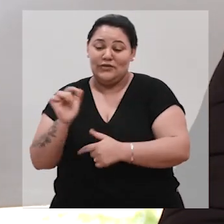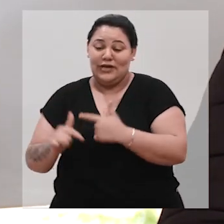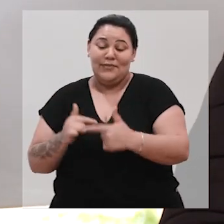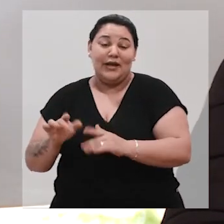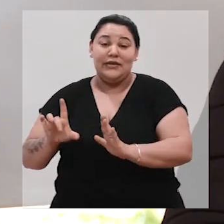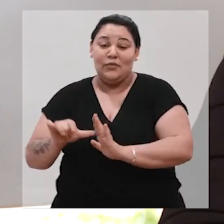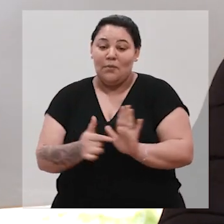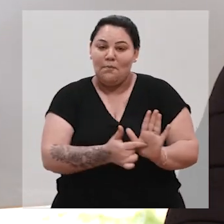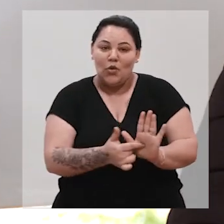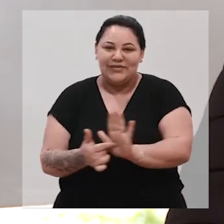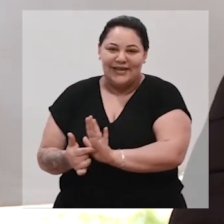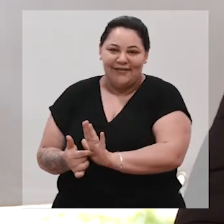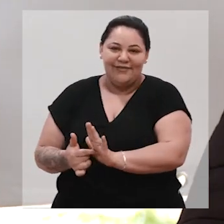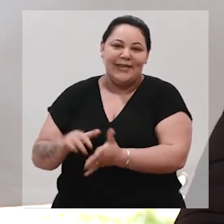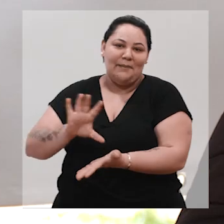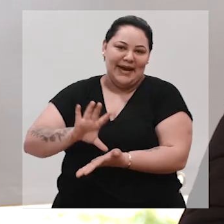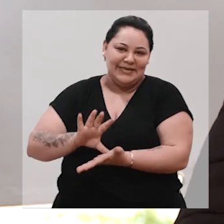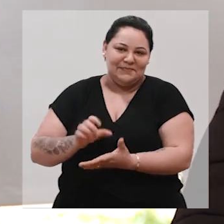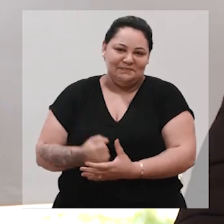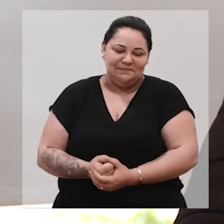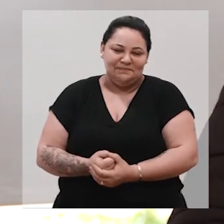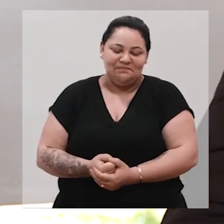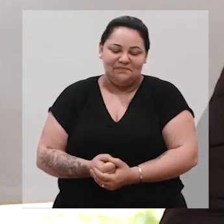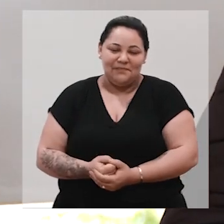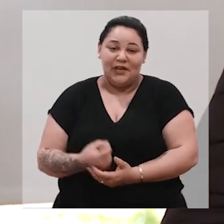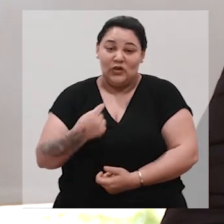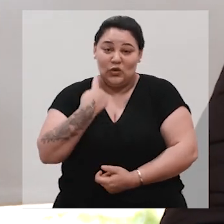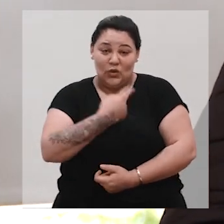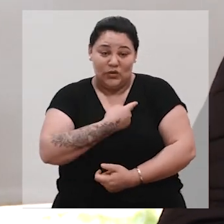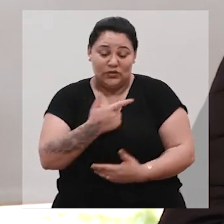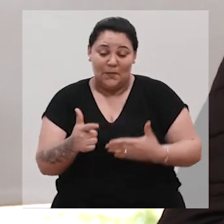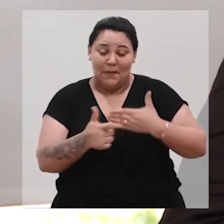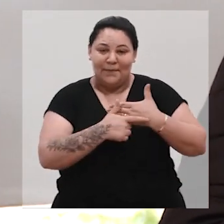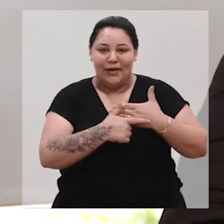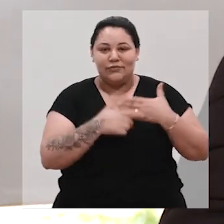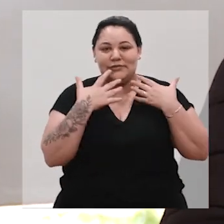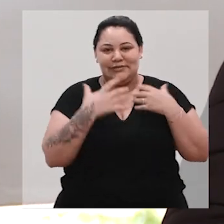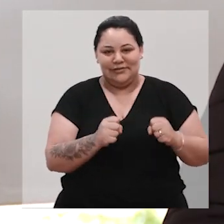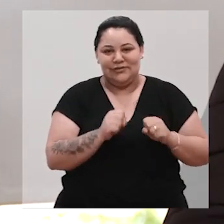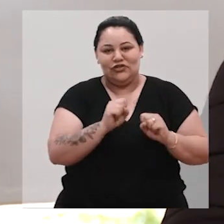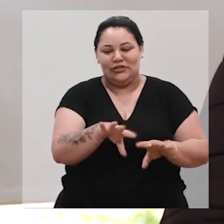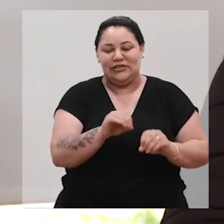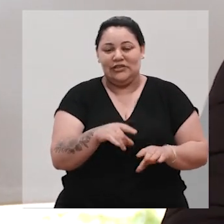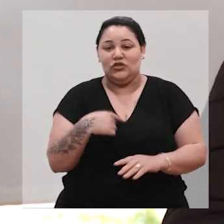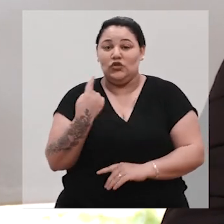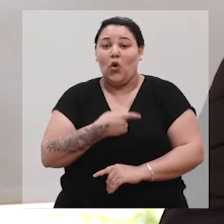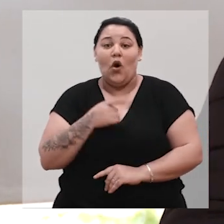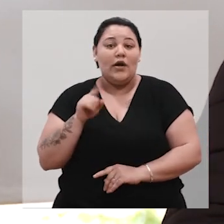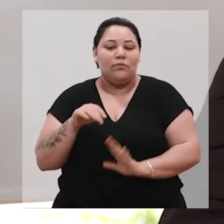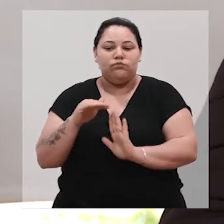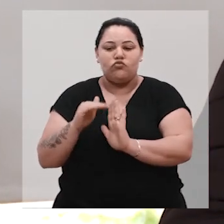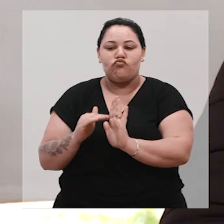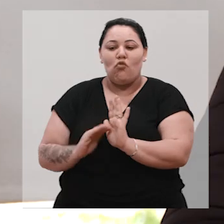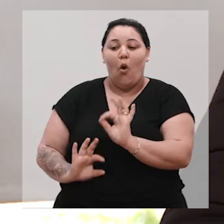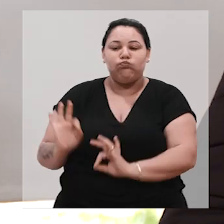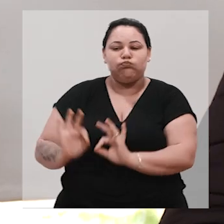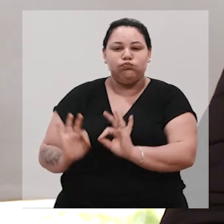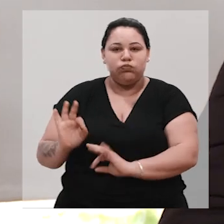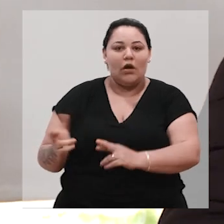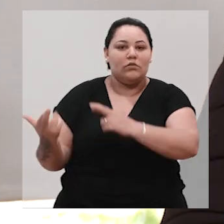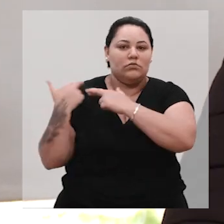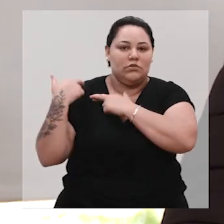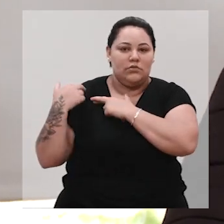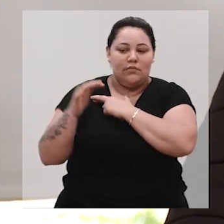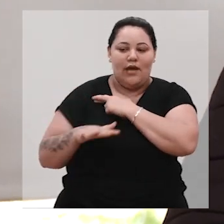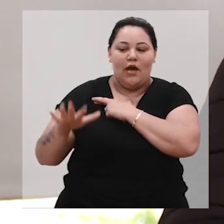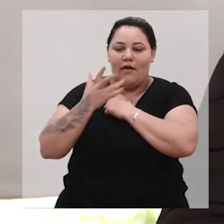os alunos faziam os trabalhos e vinham expor na praça. Nós, enquanto Secretaria de Educação, éramos responsáveis por toda a